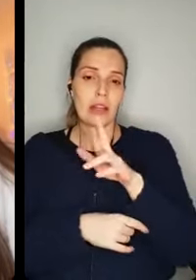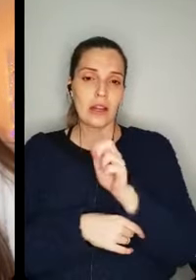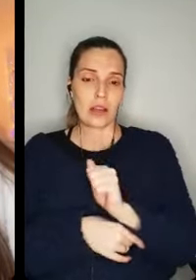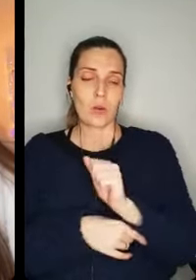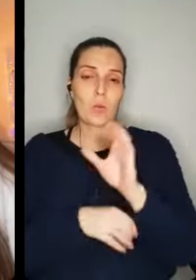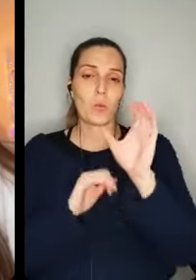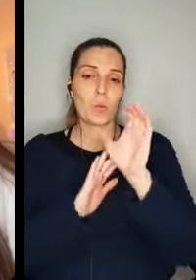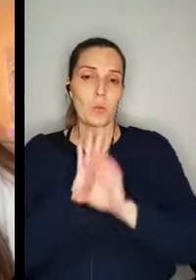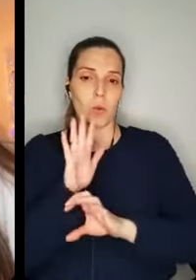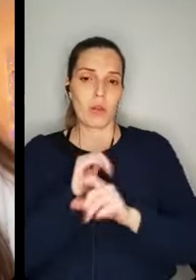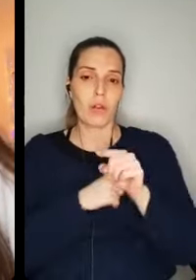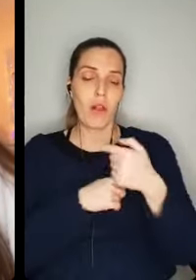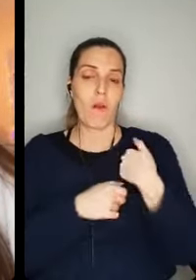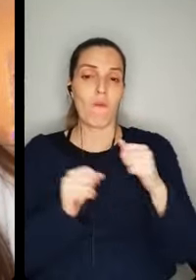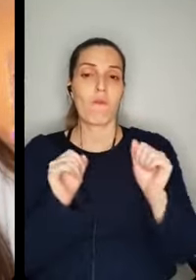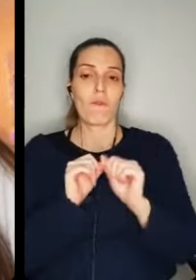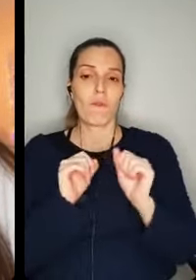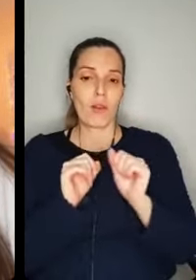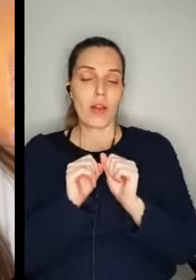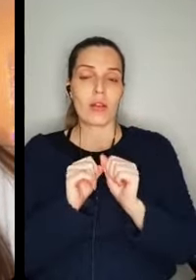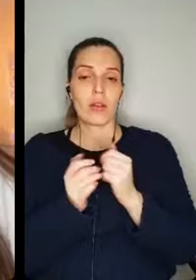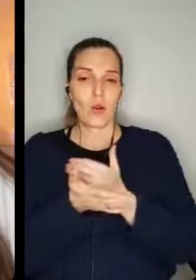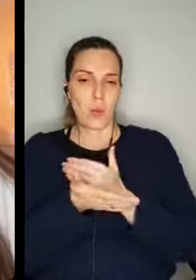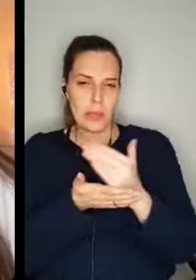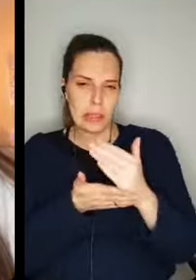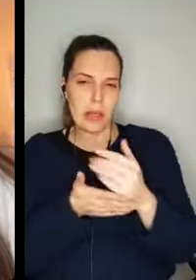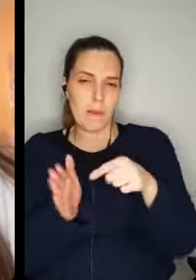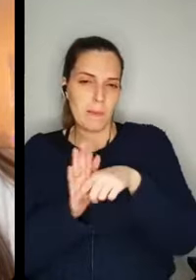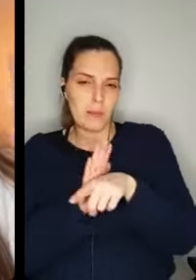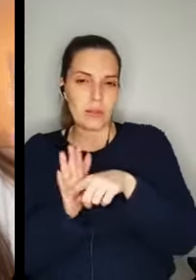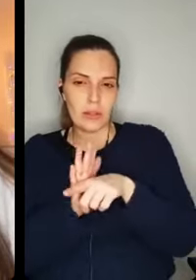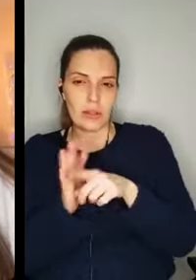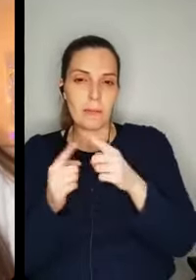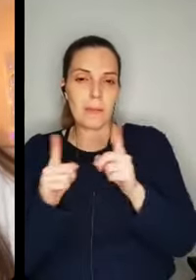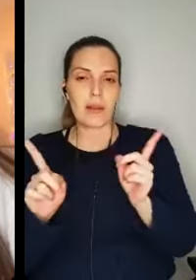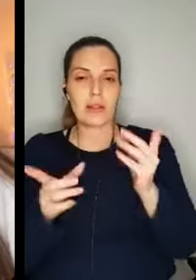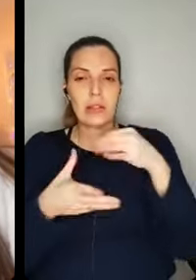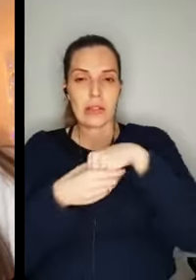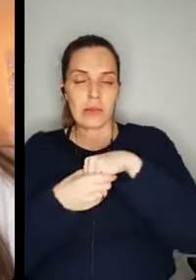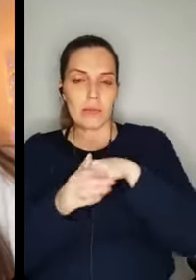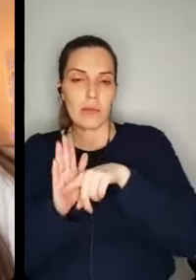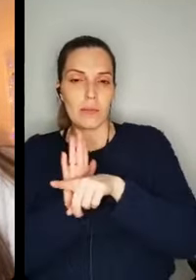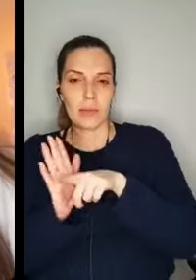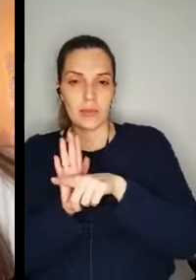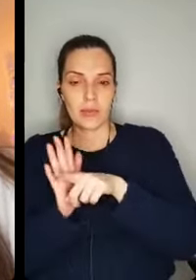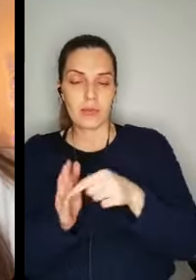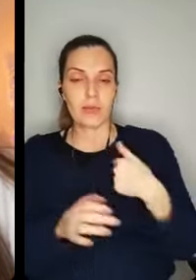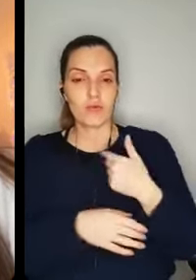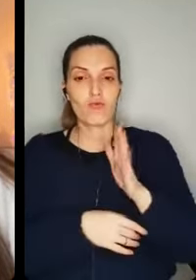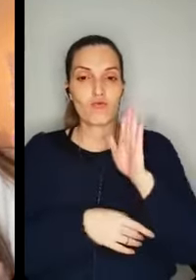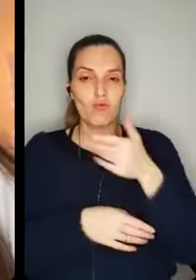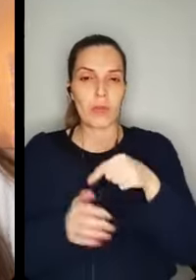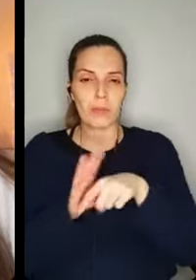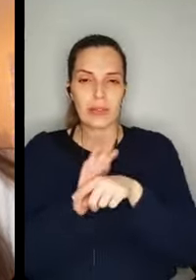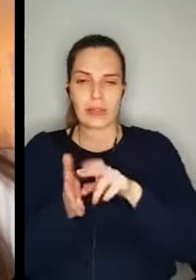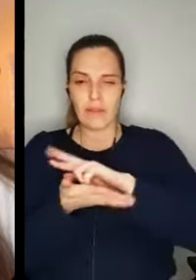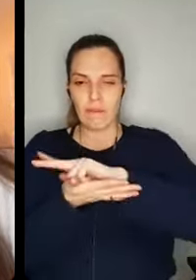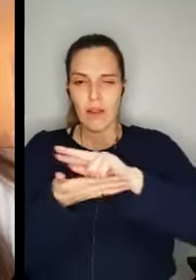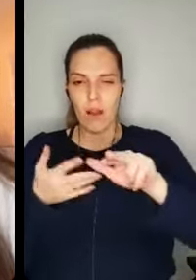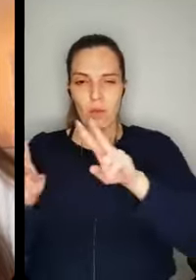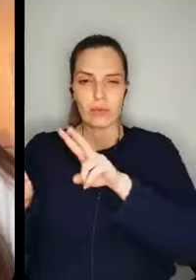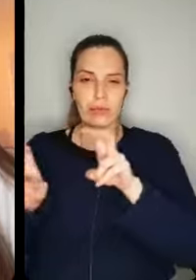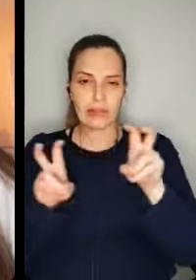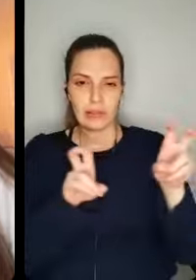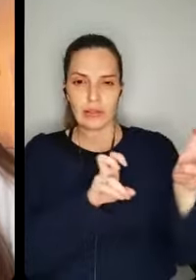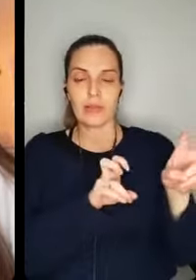fiz, eu faço pesquisa desde que eu entrei na universidade, mas dentro da pesquisa eu já pesquisei várias